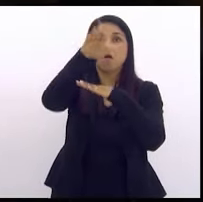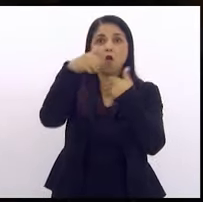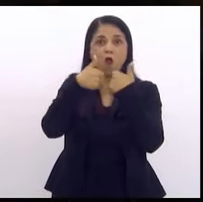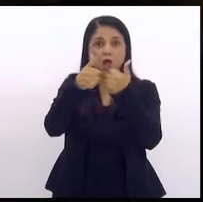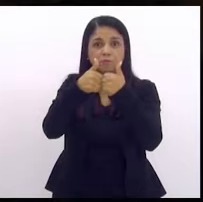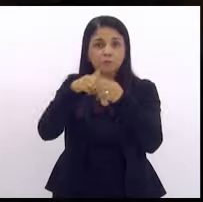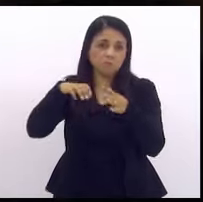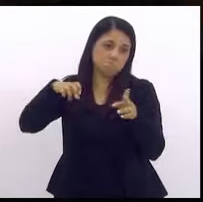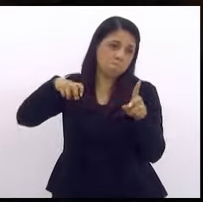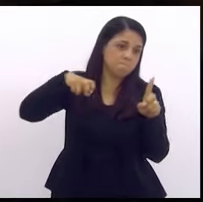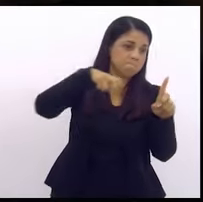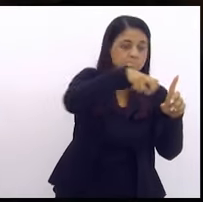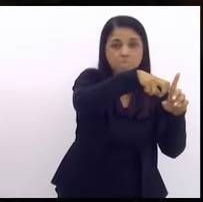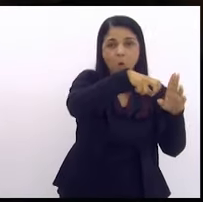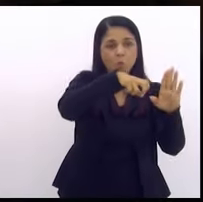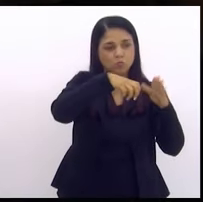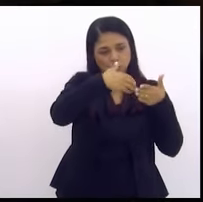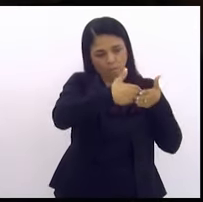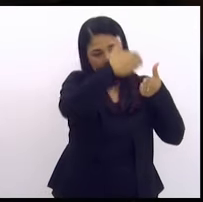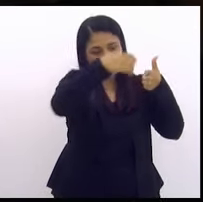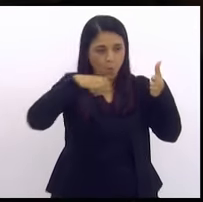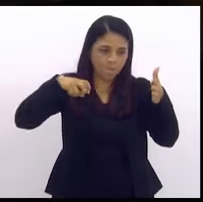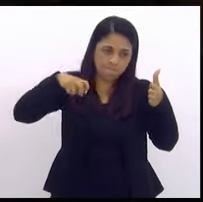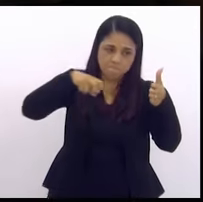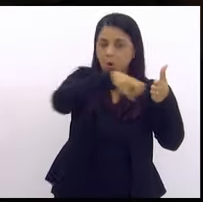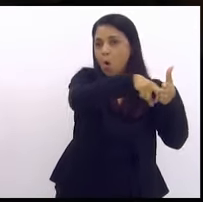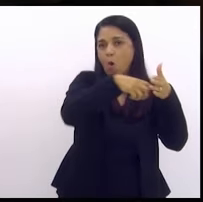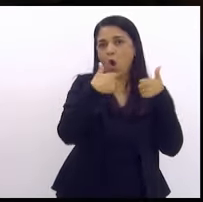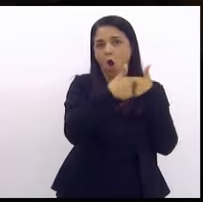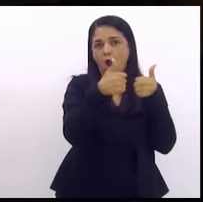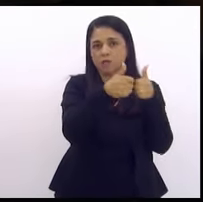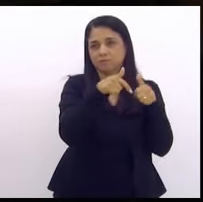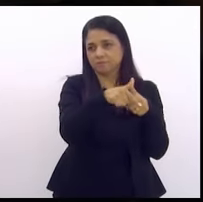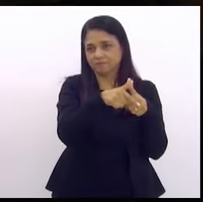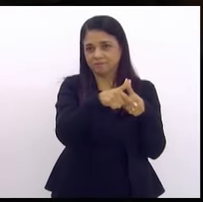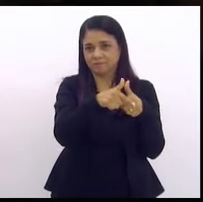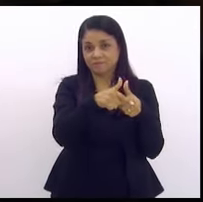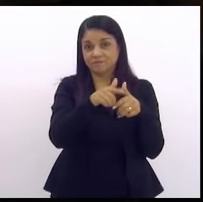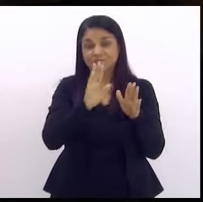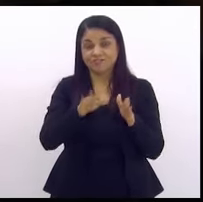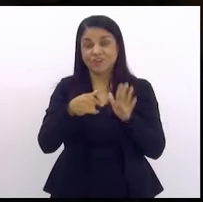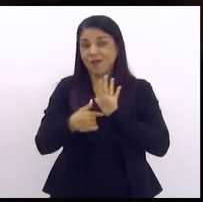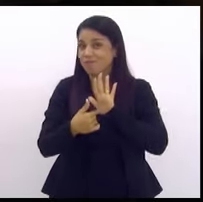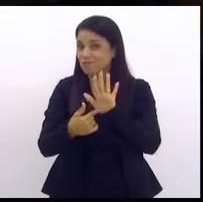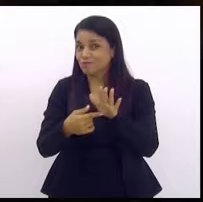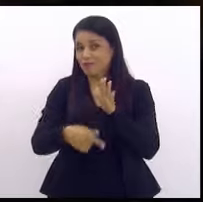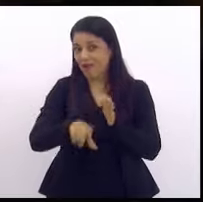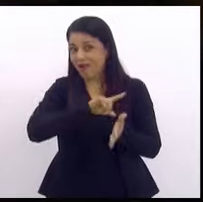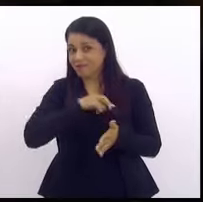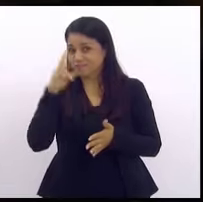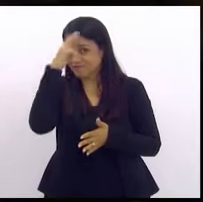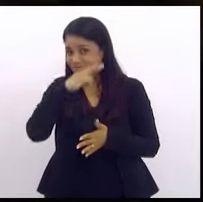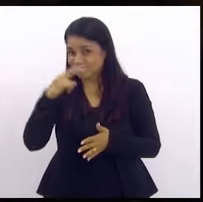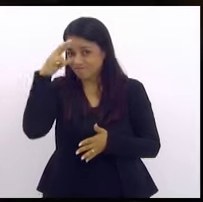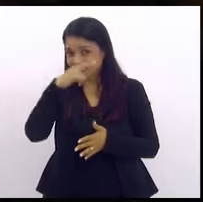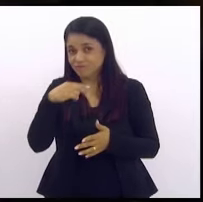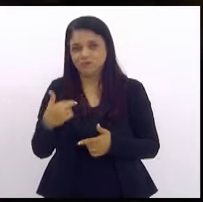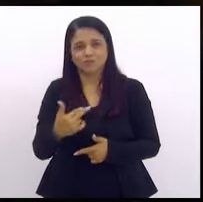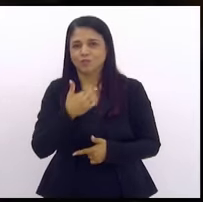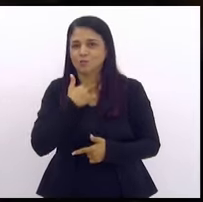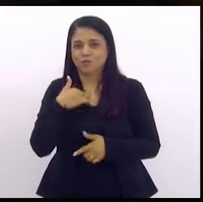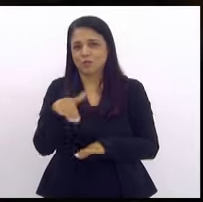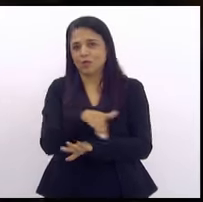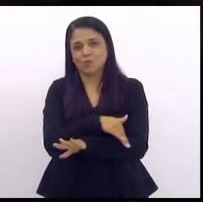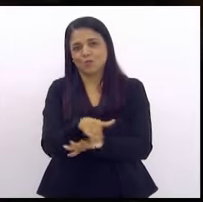muro, salvando a vida dessas crianças. E esse carro já tinha sido mostrado em vistoria que não poderia estar nas